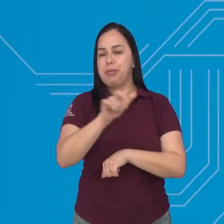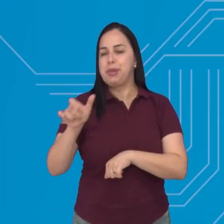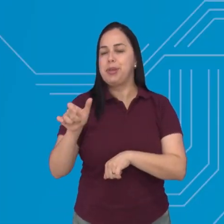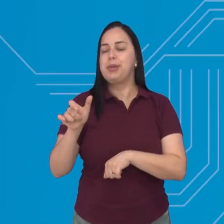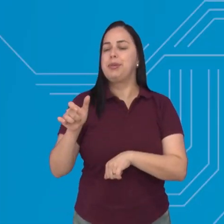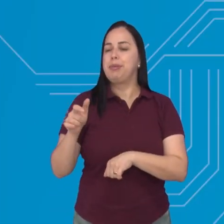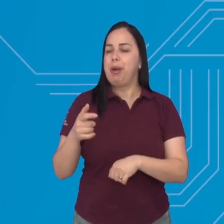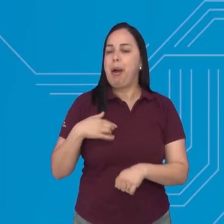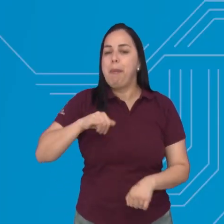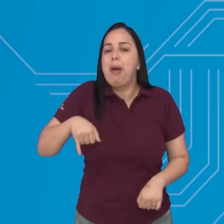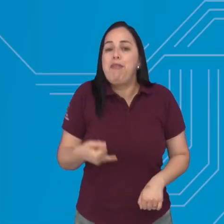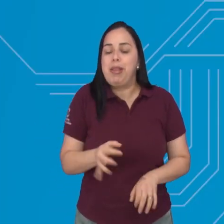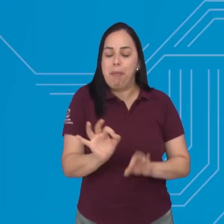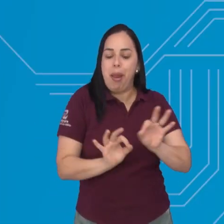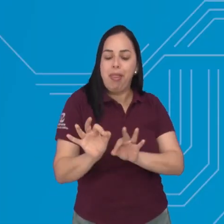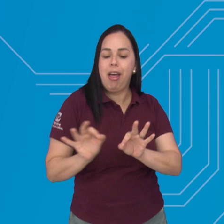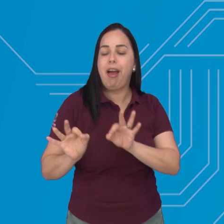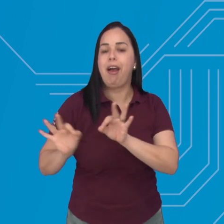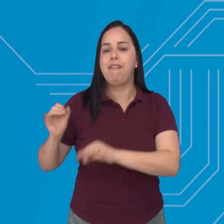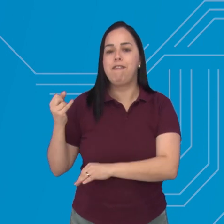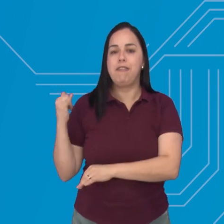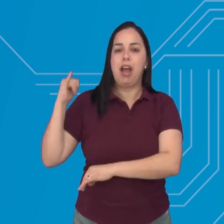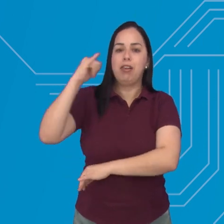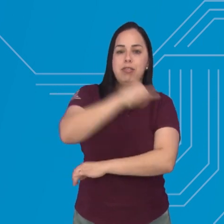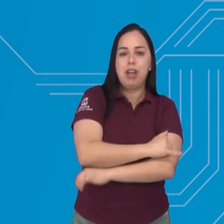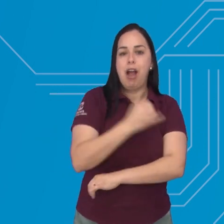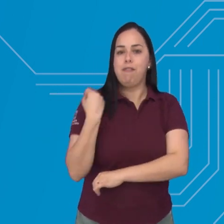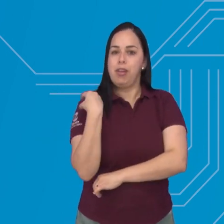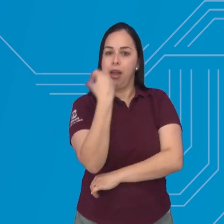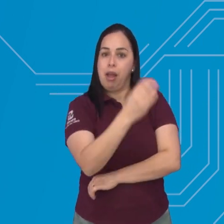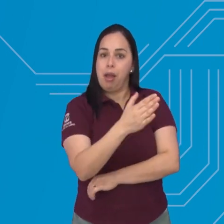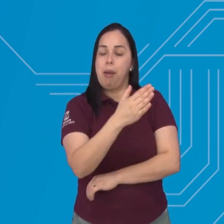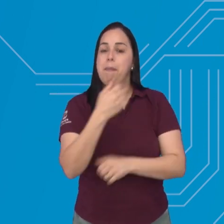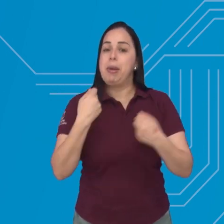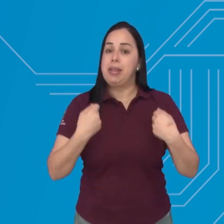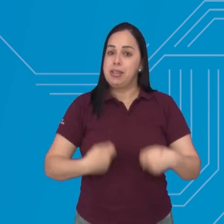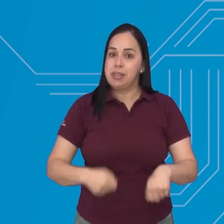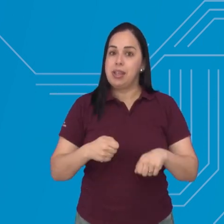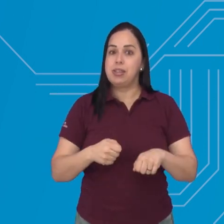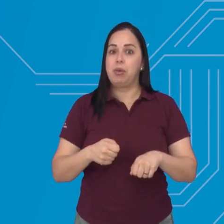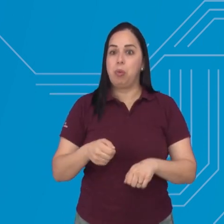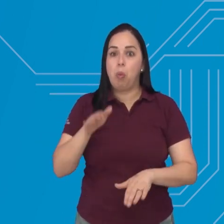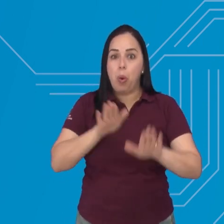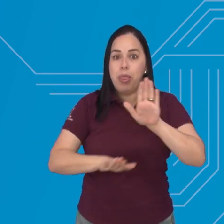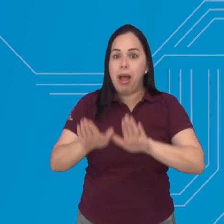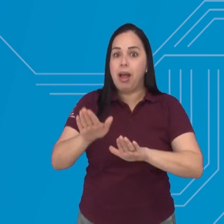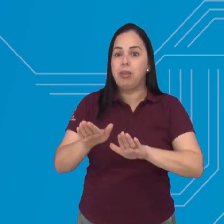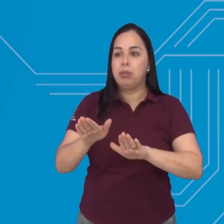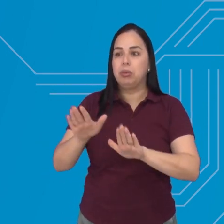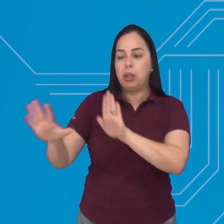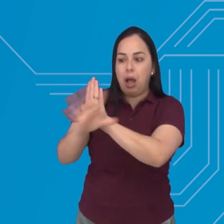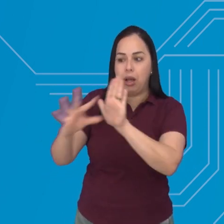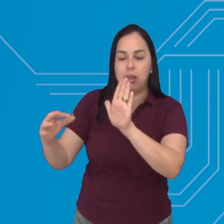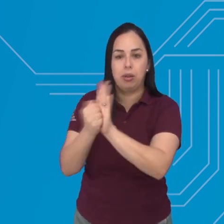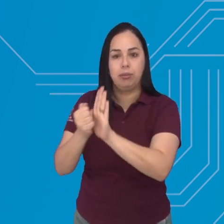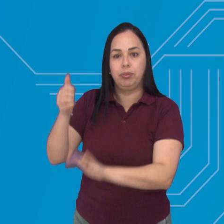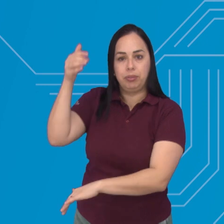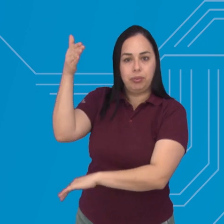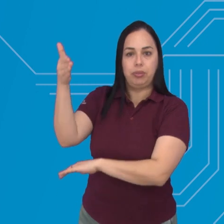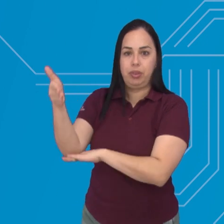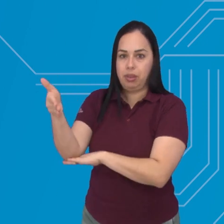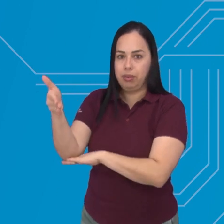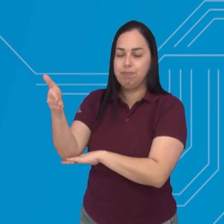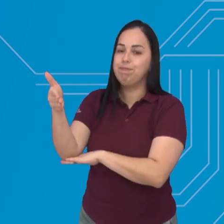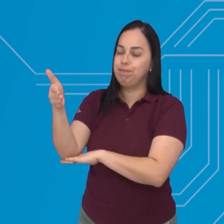aproveita para organizar uma viagem. Mas não adianta focar só no roteiro. Tem que ter cuidado na hora de reservar uma hospedagem.